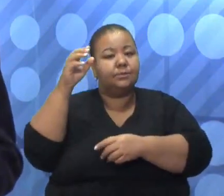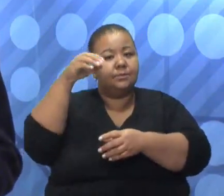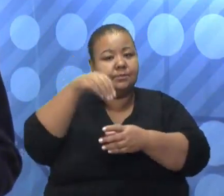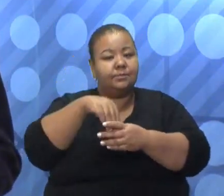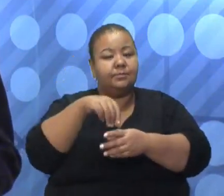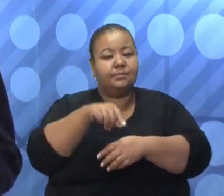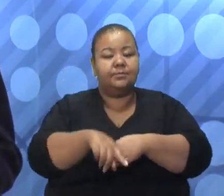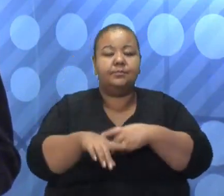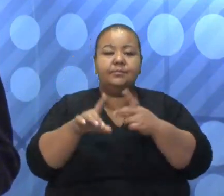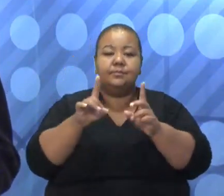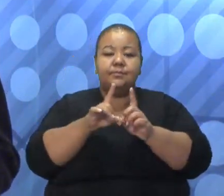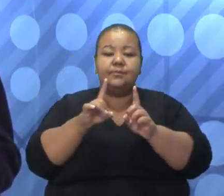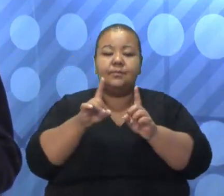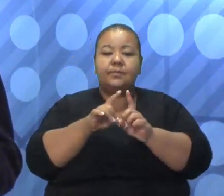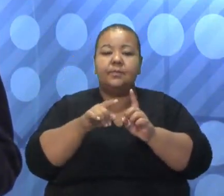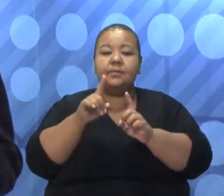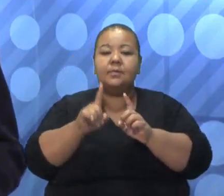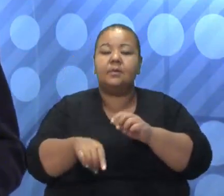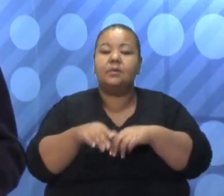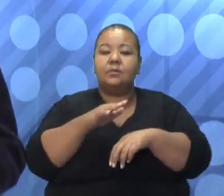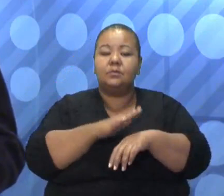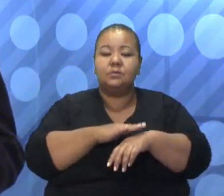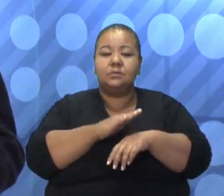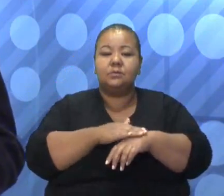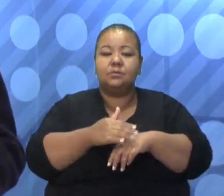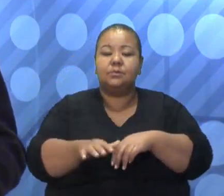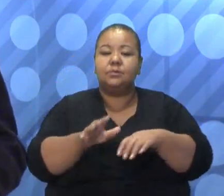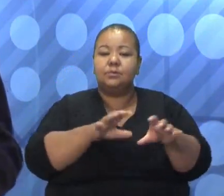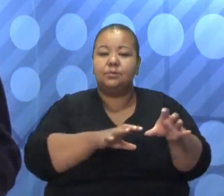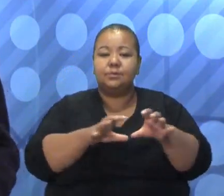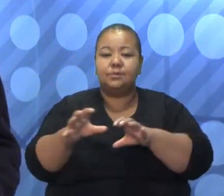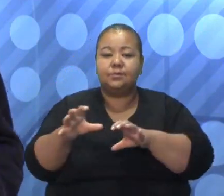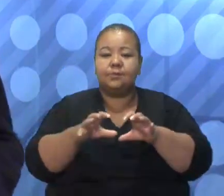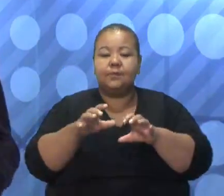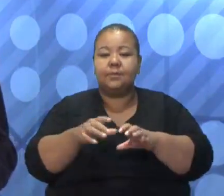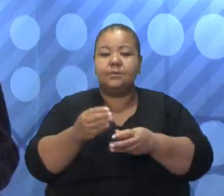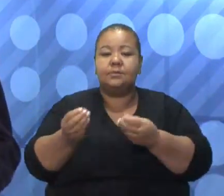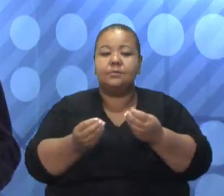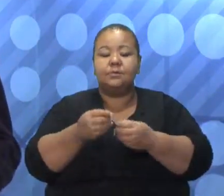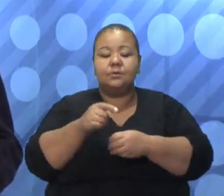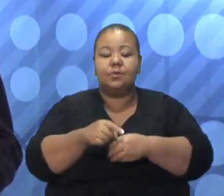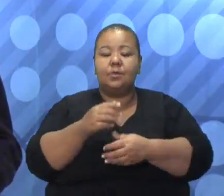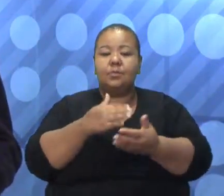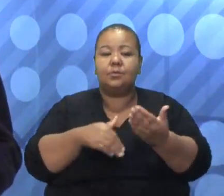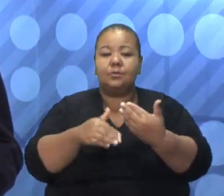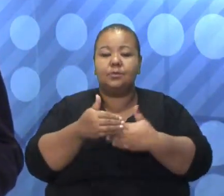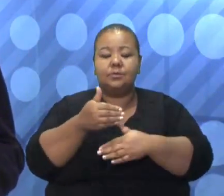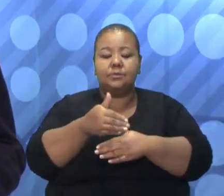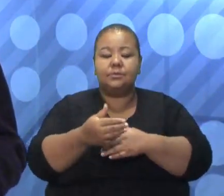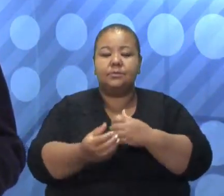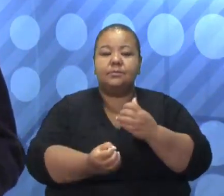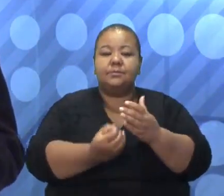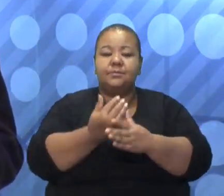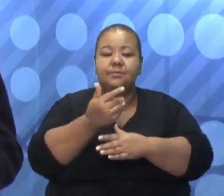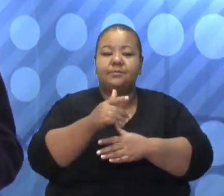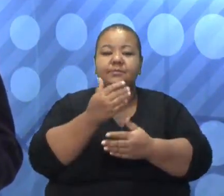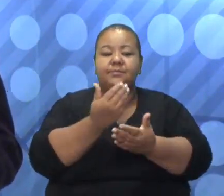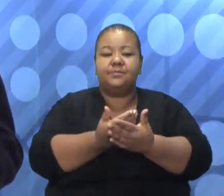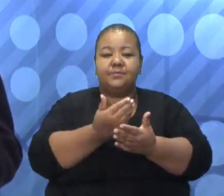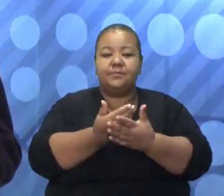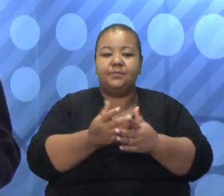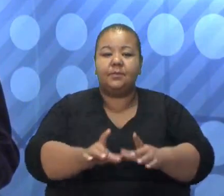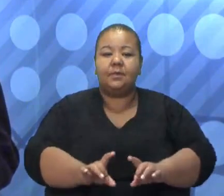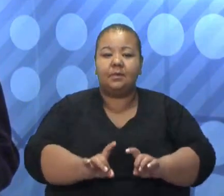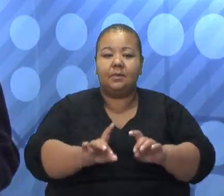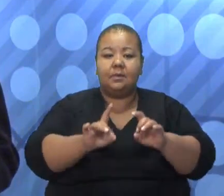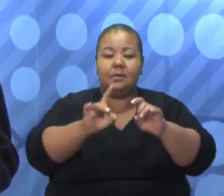dentro dessa dinâmica é a questão do tempo, dos movimentos e de como isso tudo vai gerando um estudo